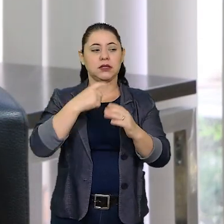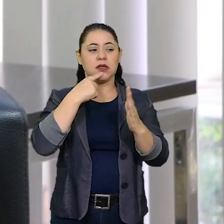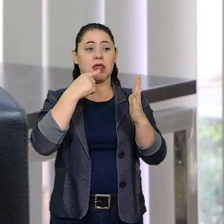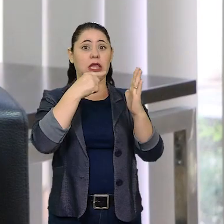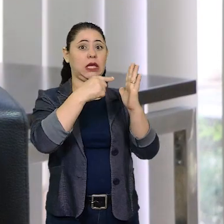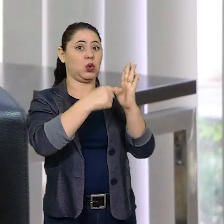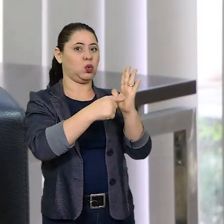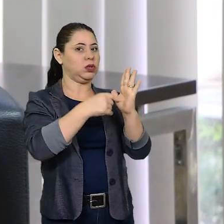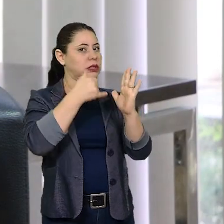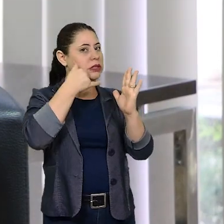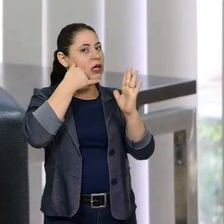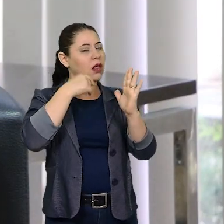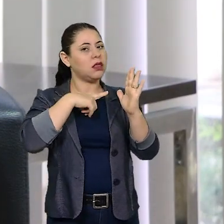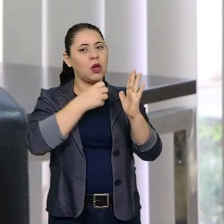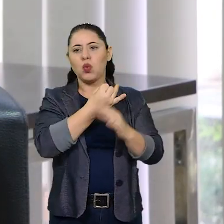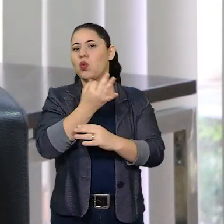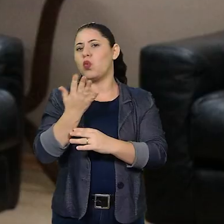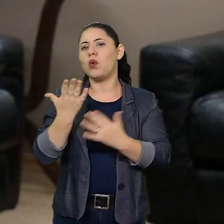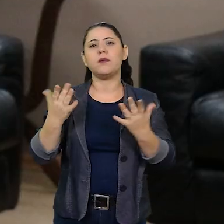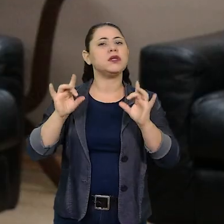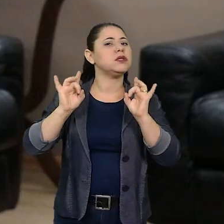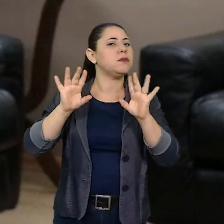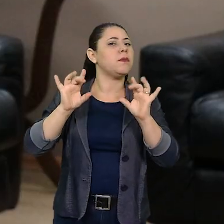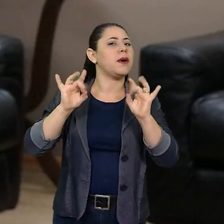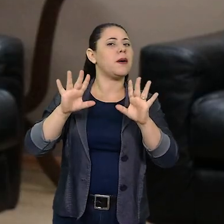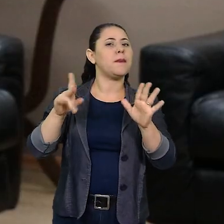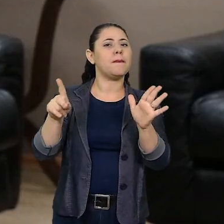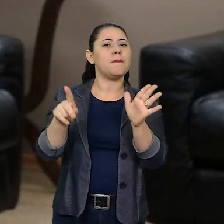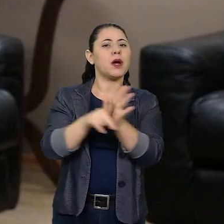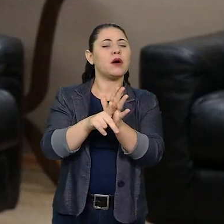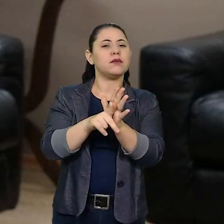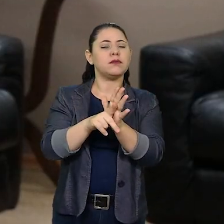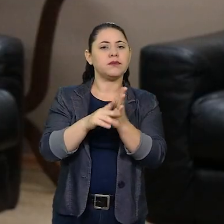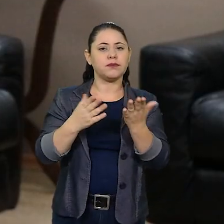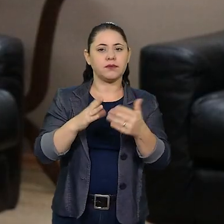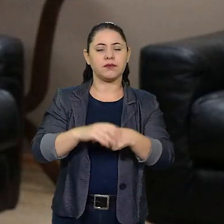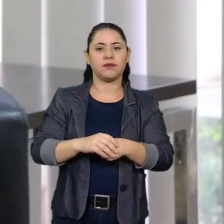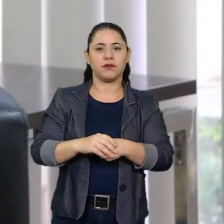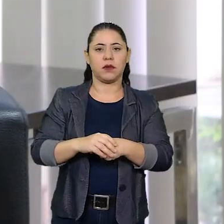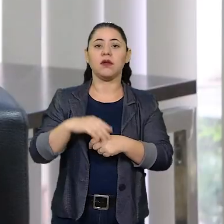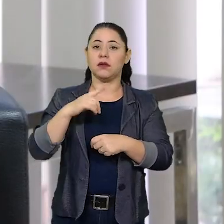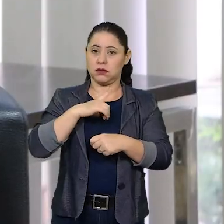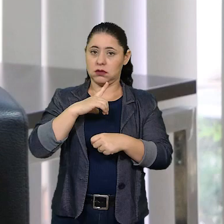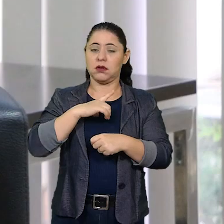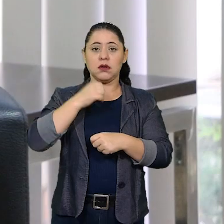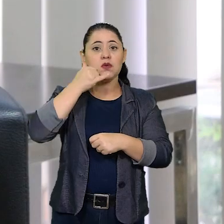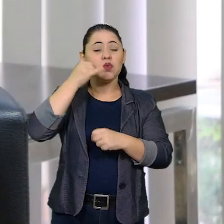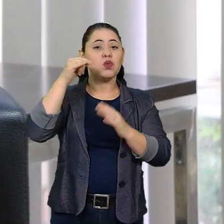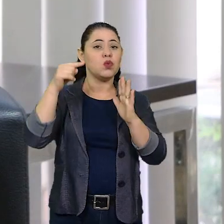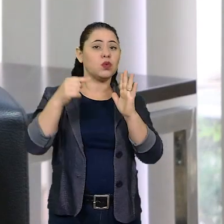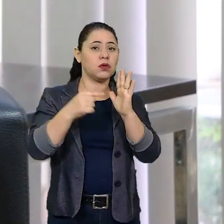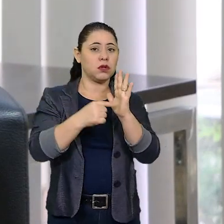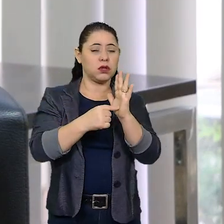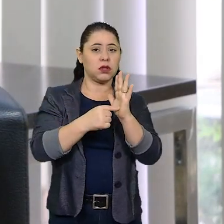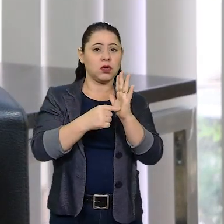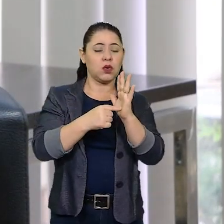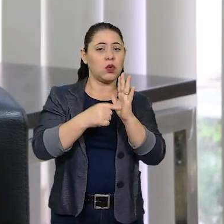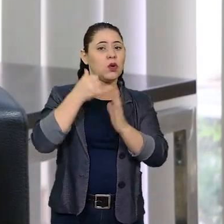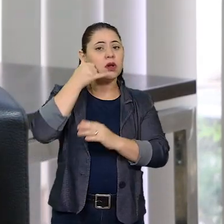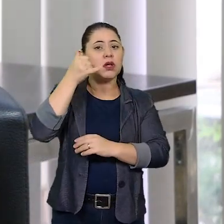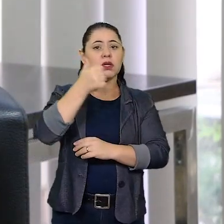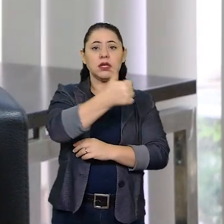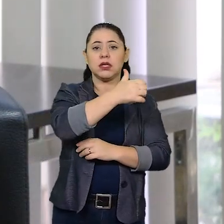ser denunciada. Tem algum número específico, alguma forma de fazer isso? Sim, os canais de denúncia são